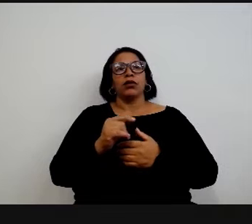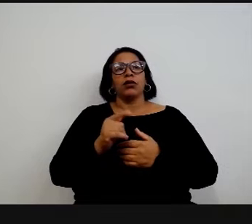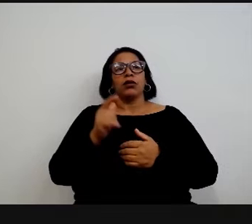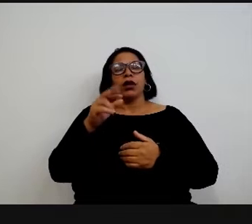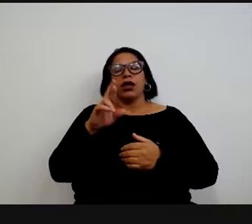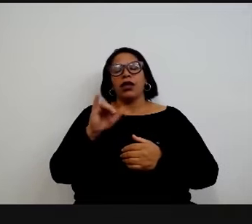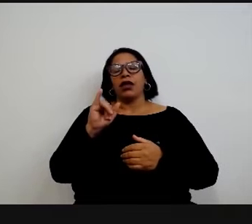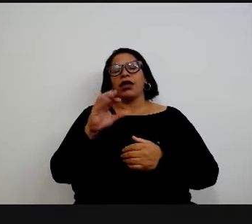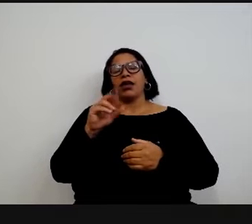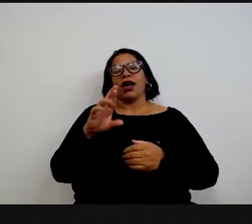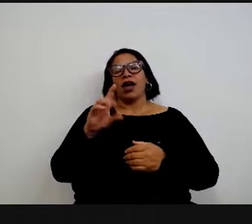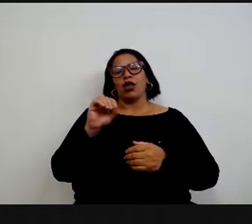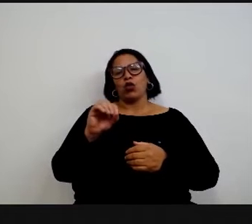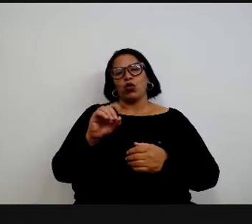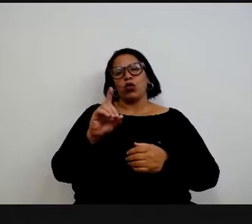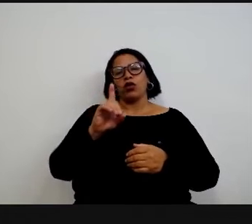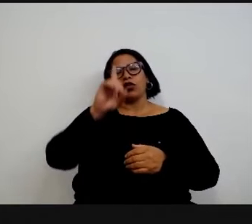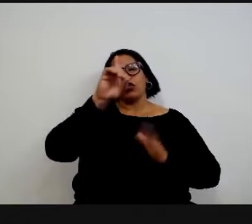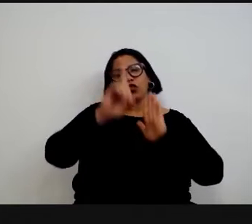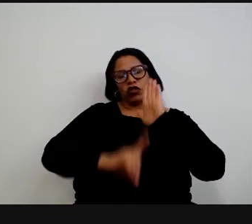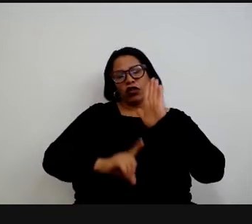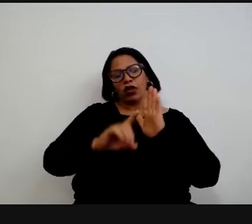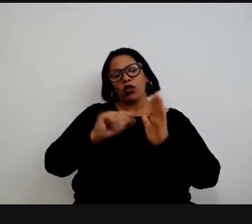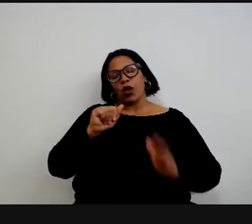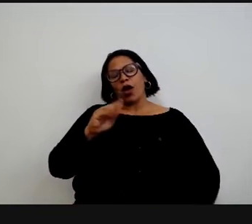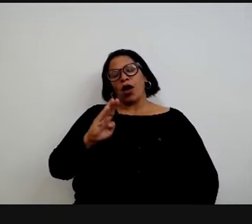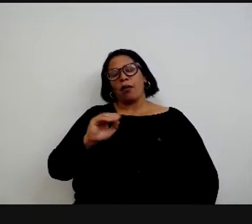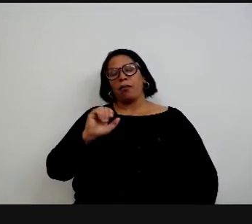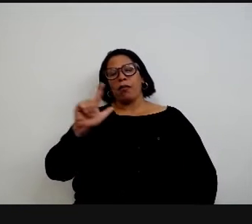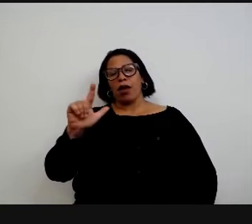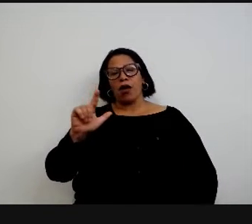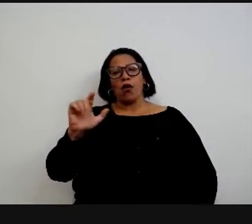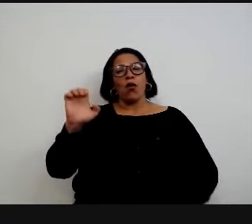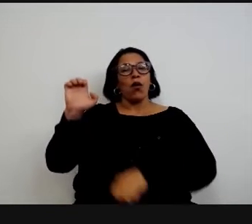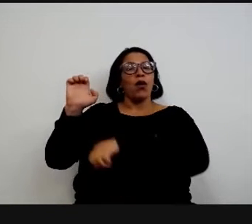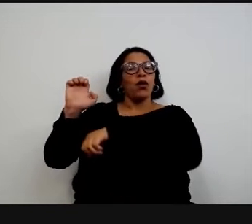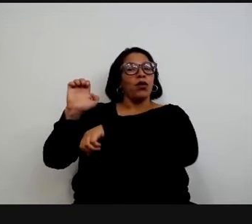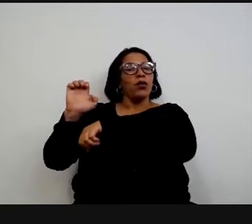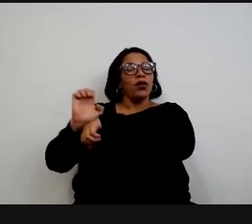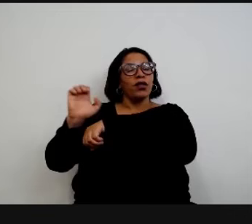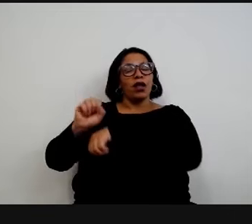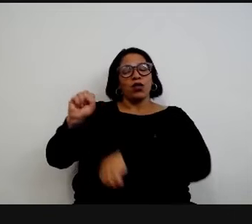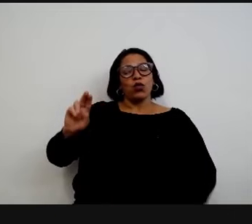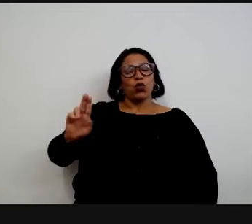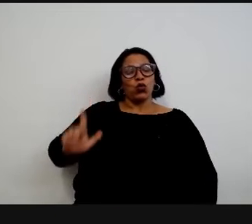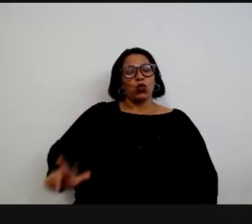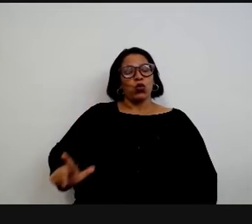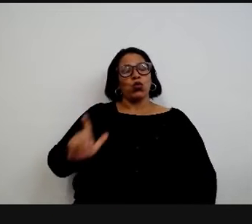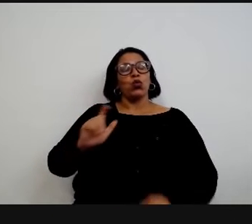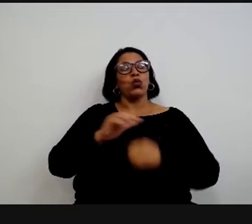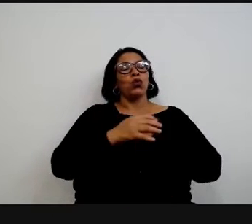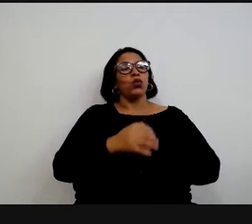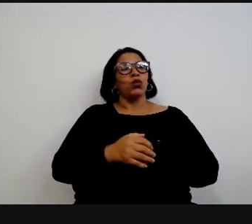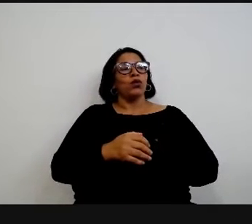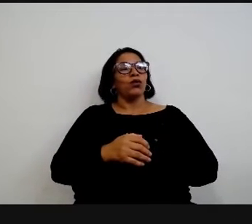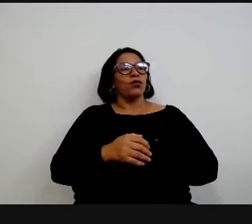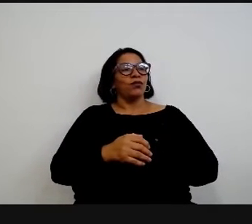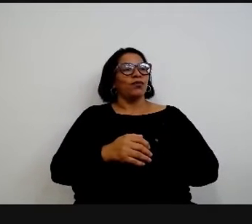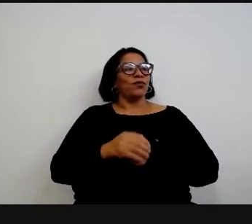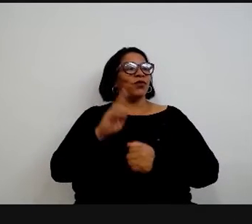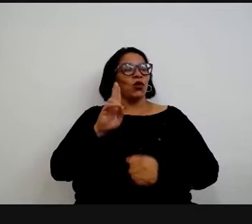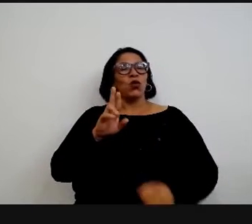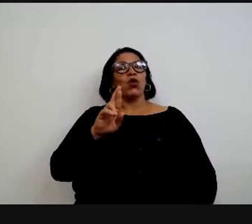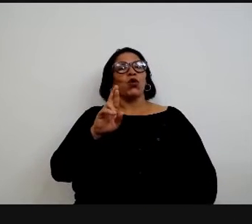novamente, ele, Ricardo Simas, diretor da ABEL para a região sul, que está prestigiando o evento lá de Uruguaiana.